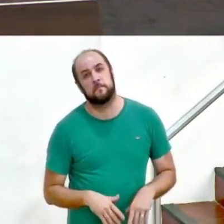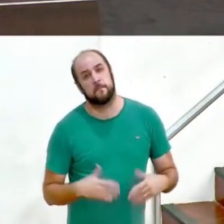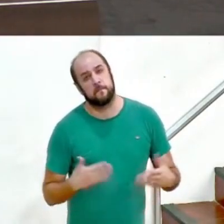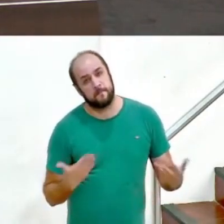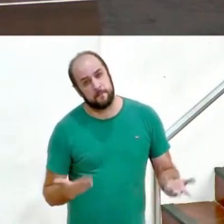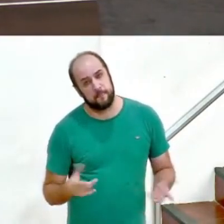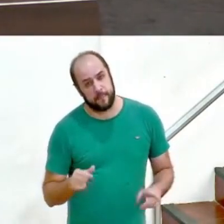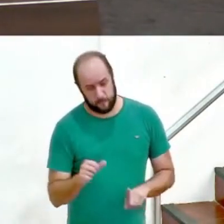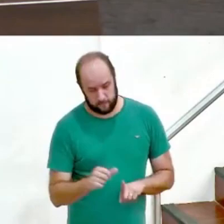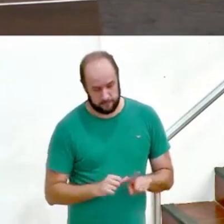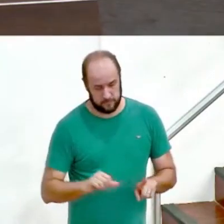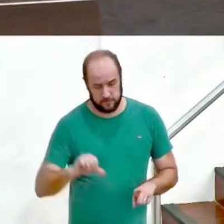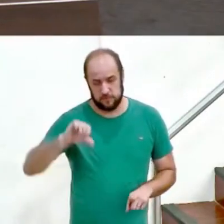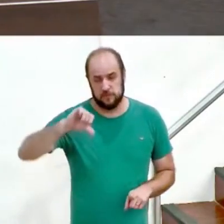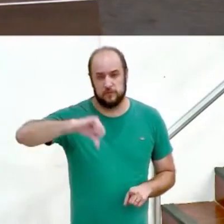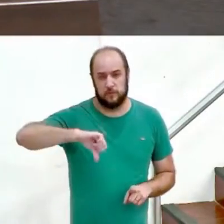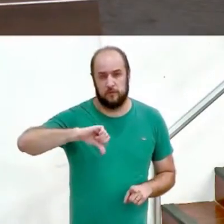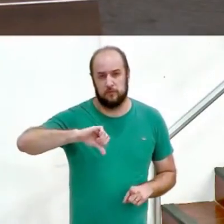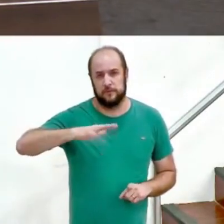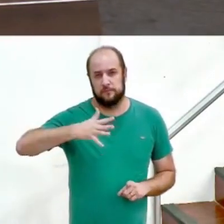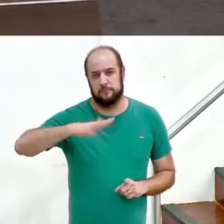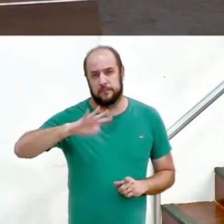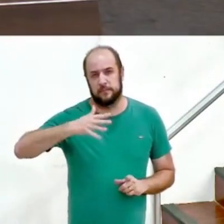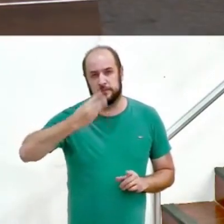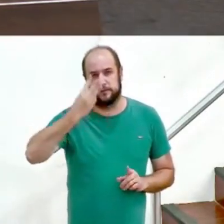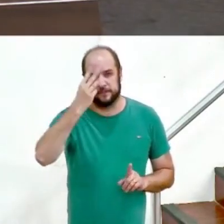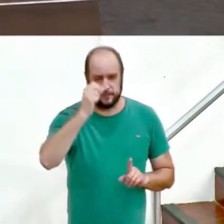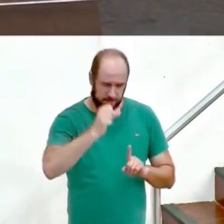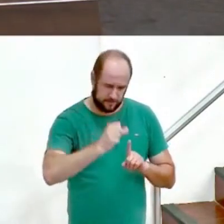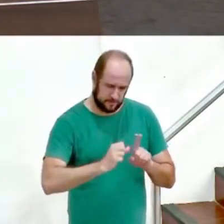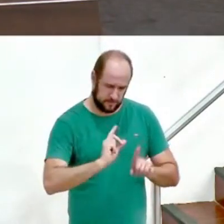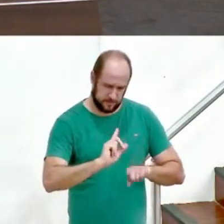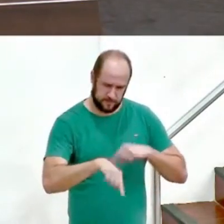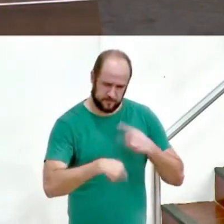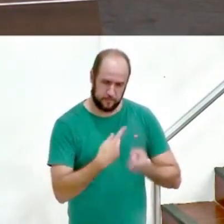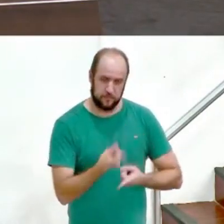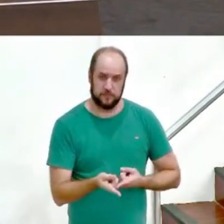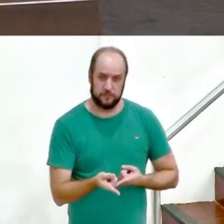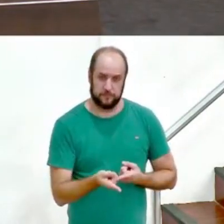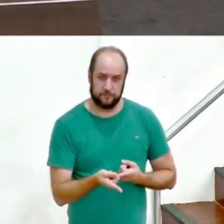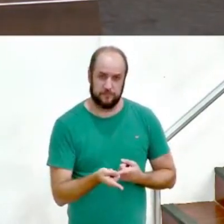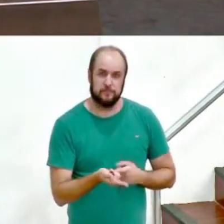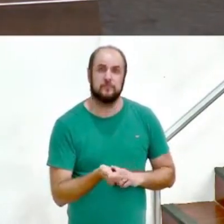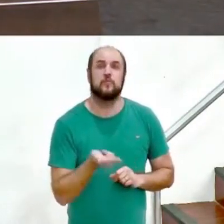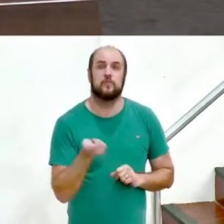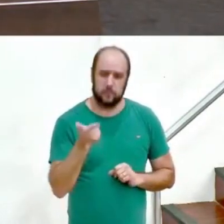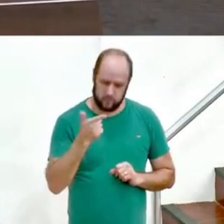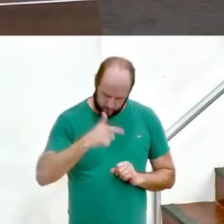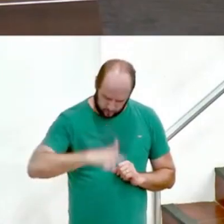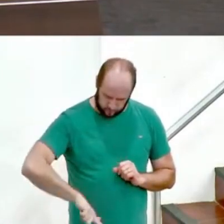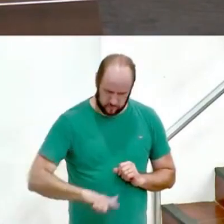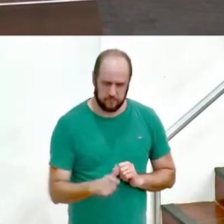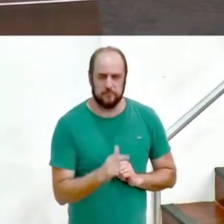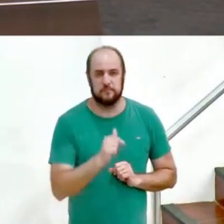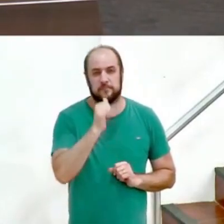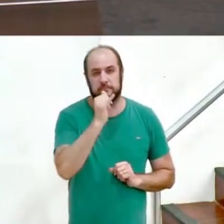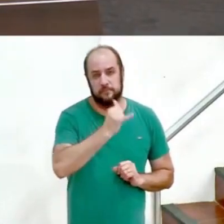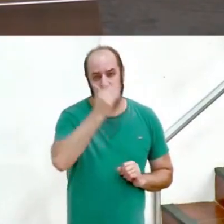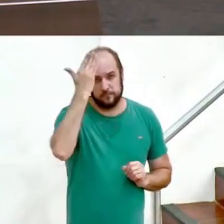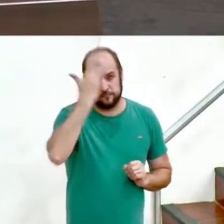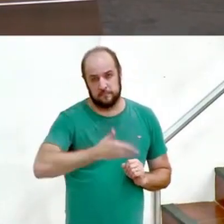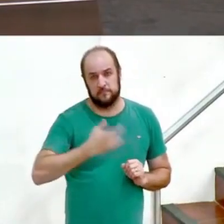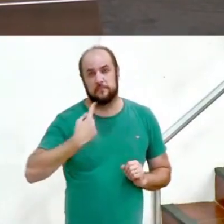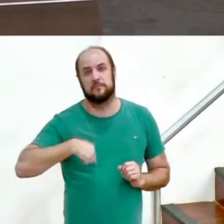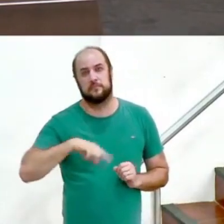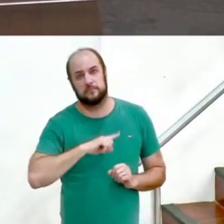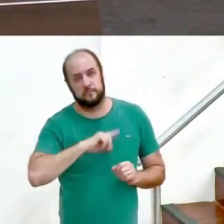9º mês, mais ou menos 3 meses depois, mais uma palavra que está diante de nós e acabou de